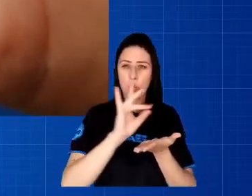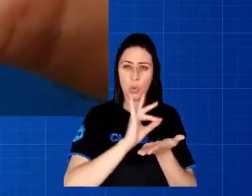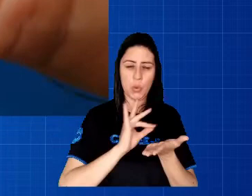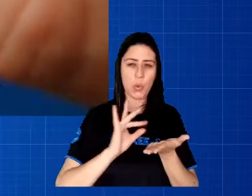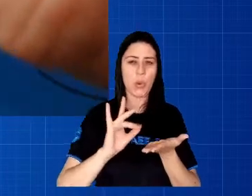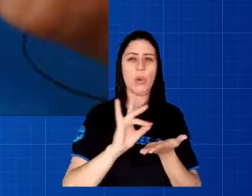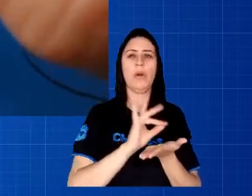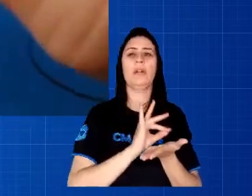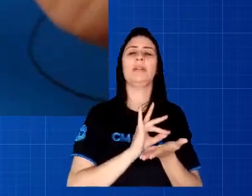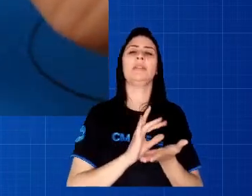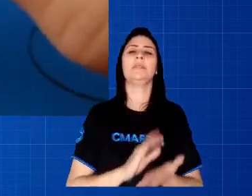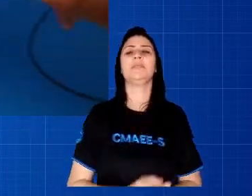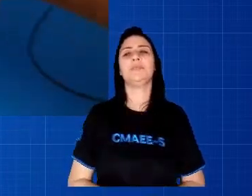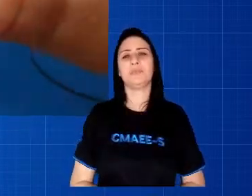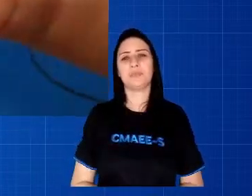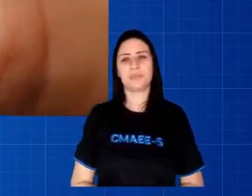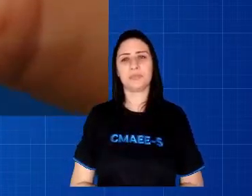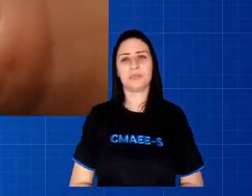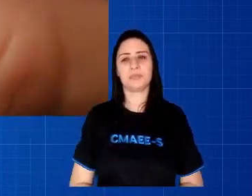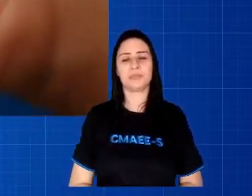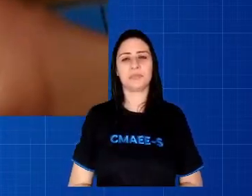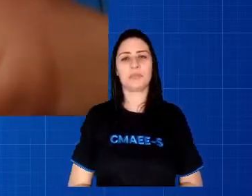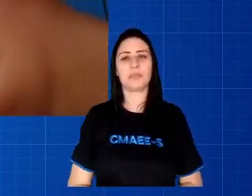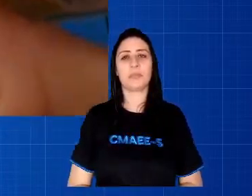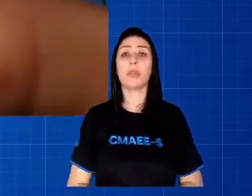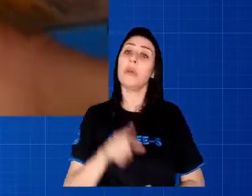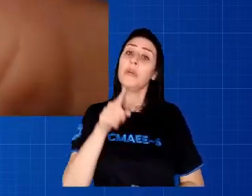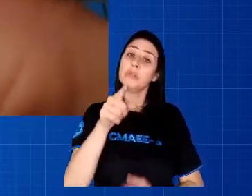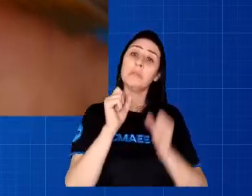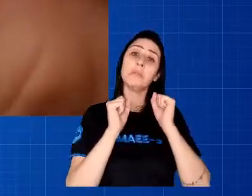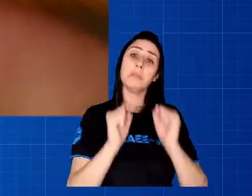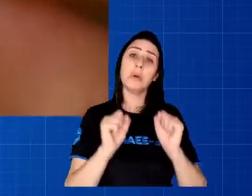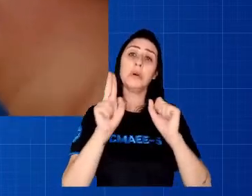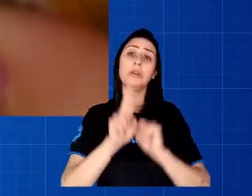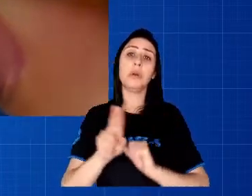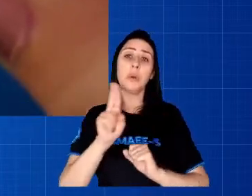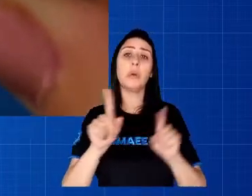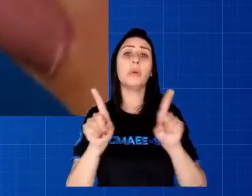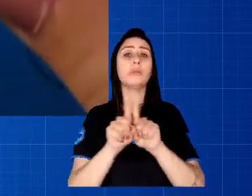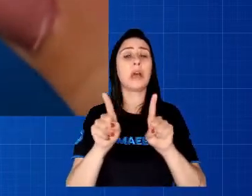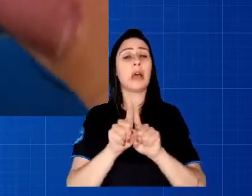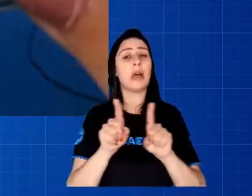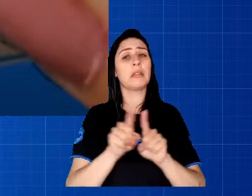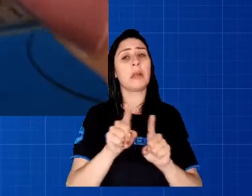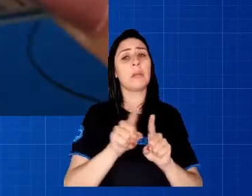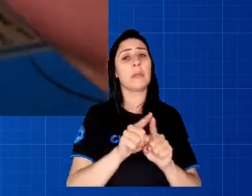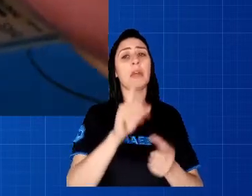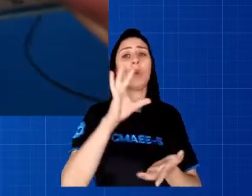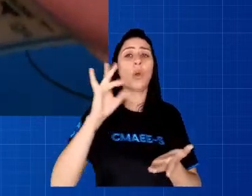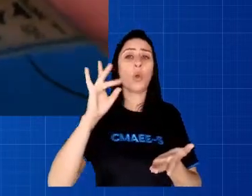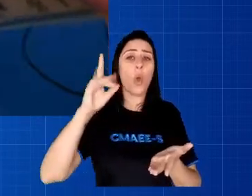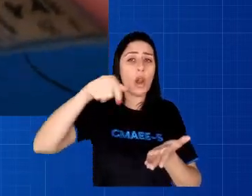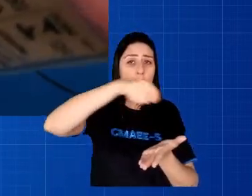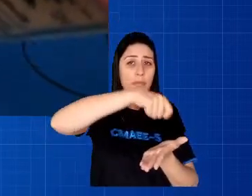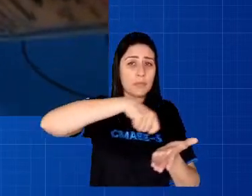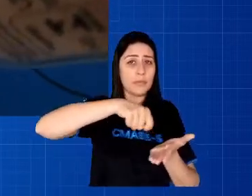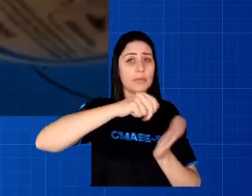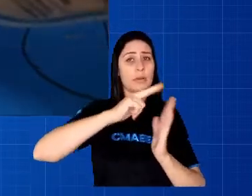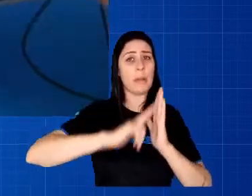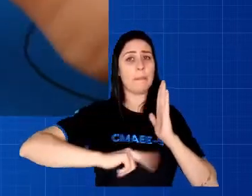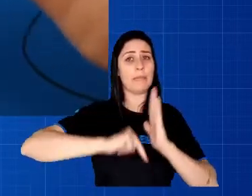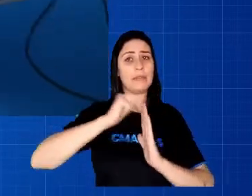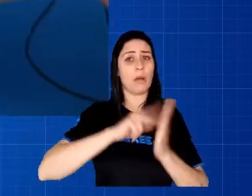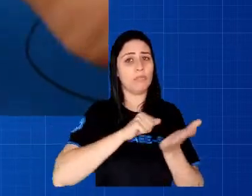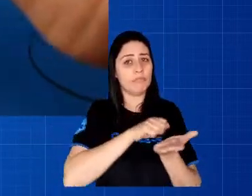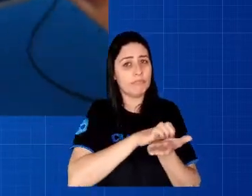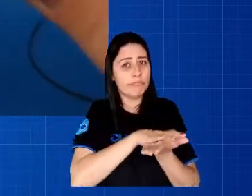cola para poder espalhar essa cola. Nada impede que você use uma espátula para espalhar, um pincel, mas